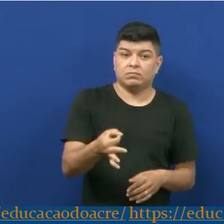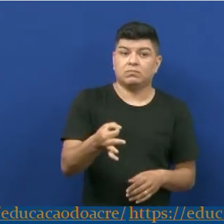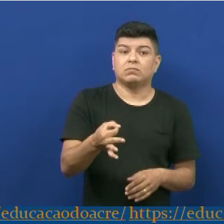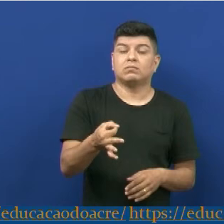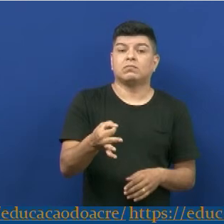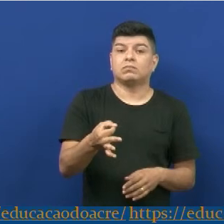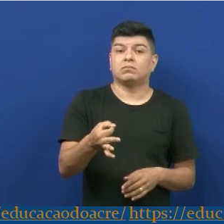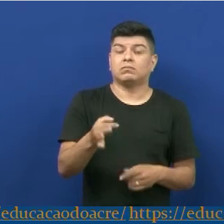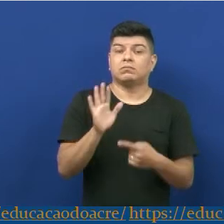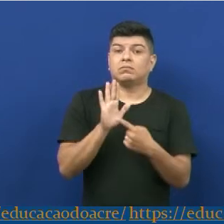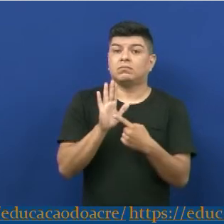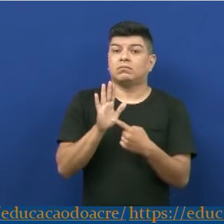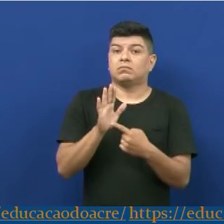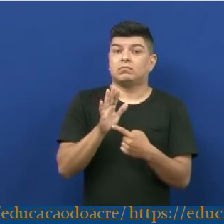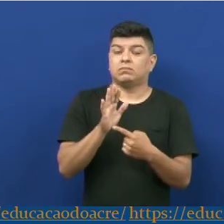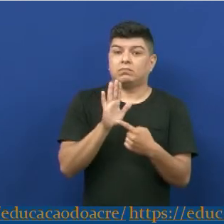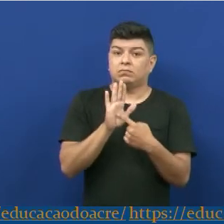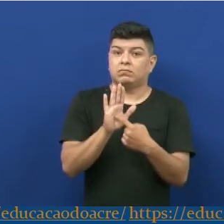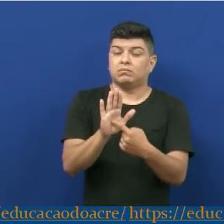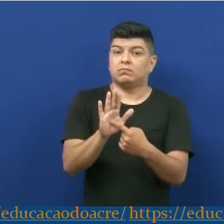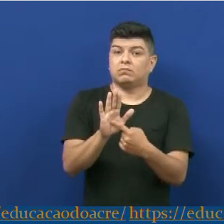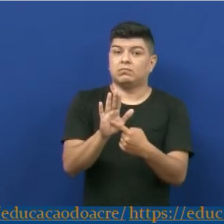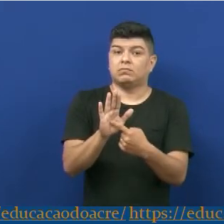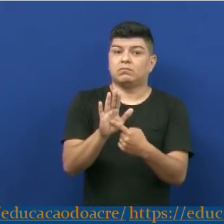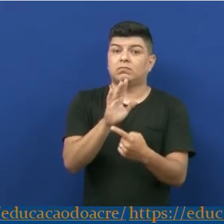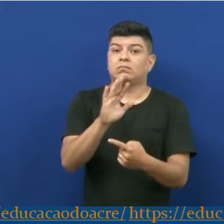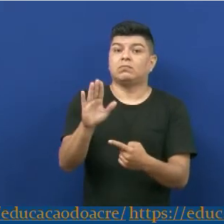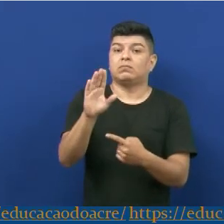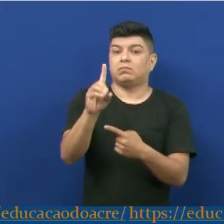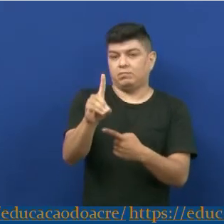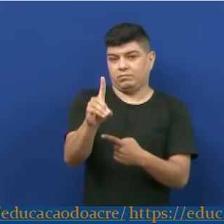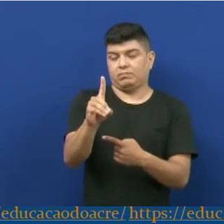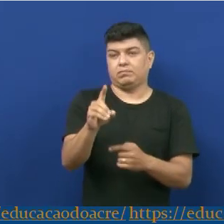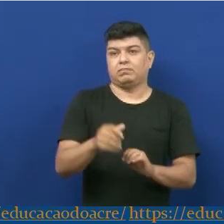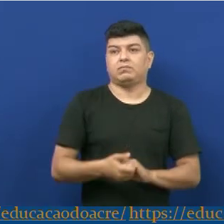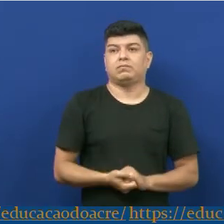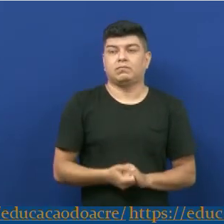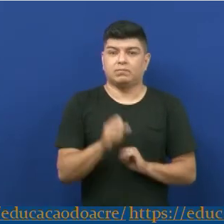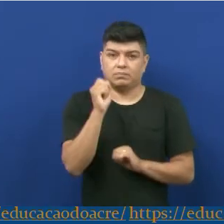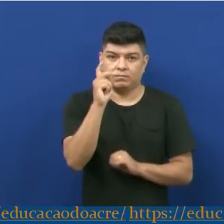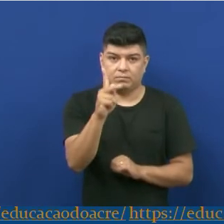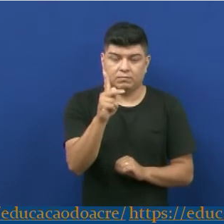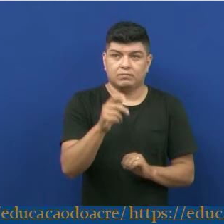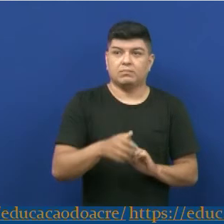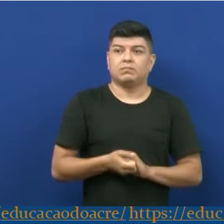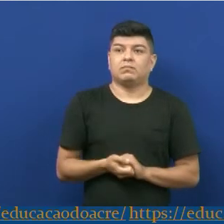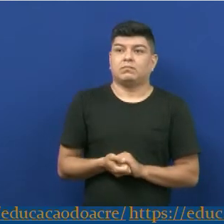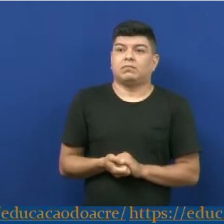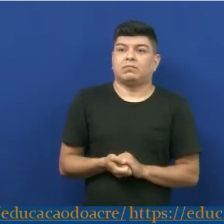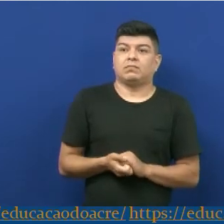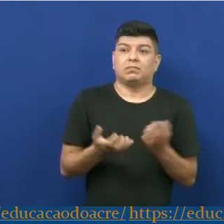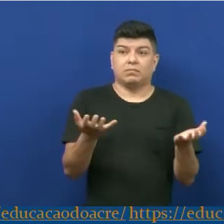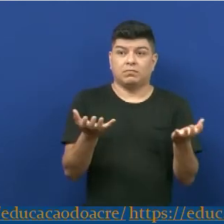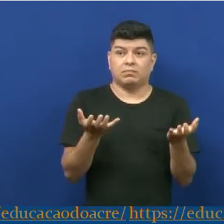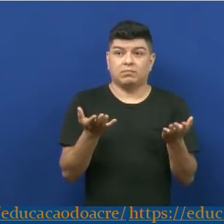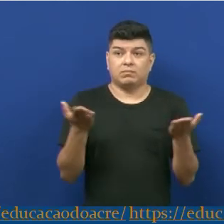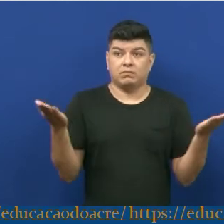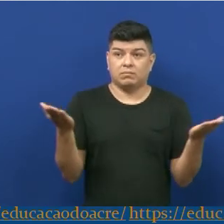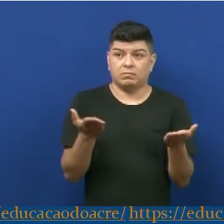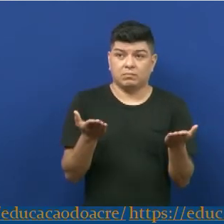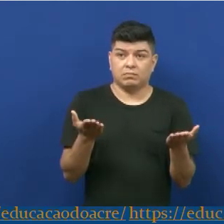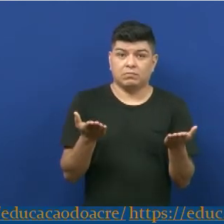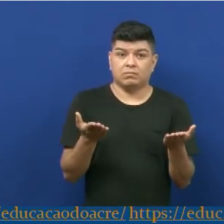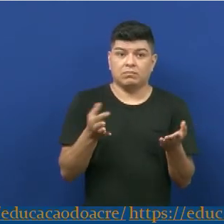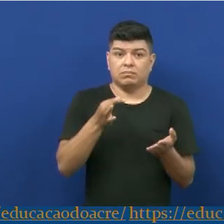é as informações apresentadas na letra D. Tá ok? E aí eu queria agora,